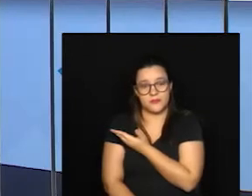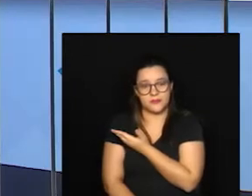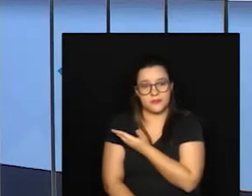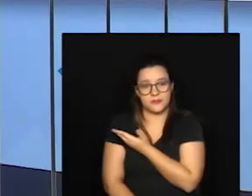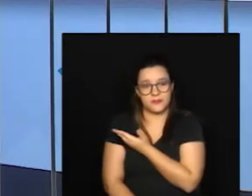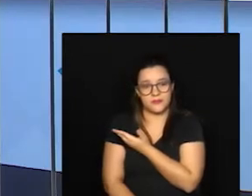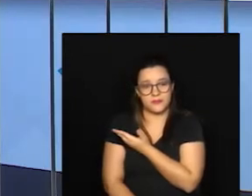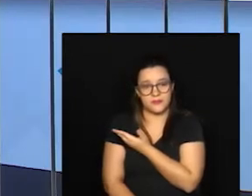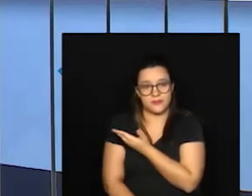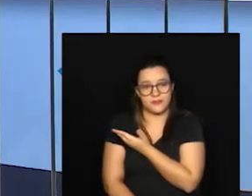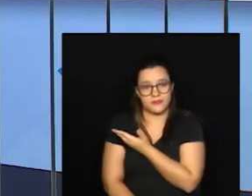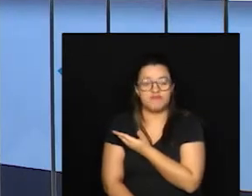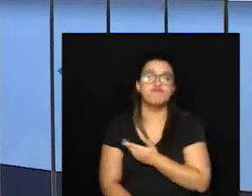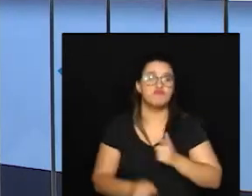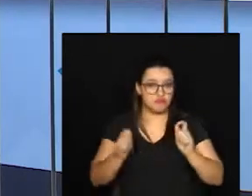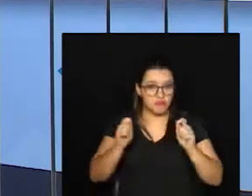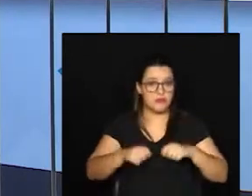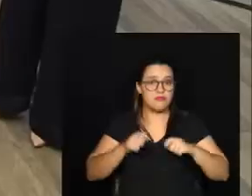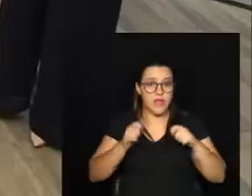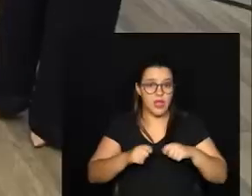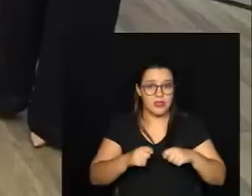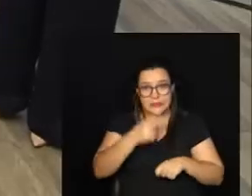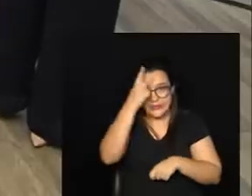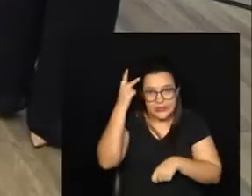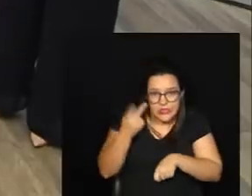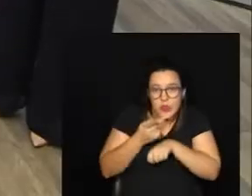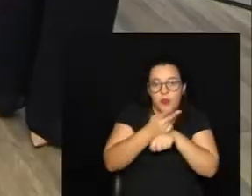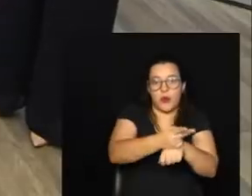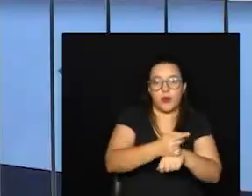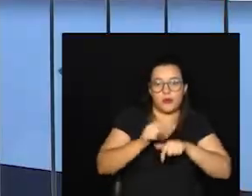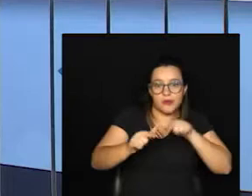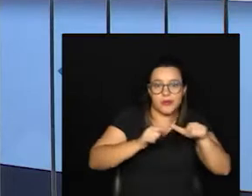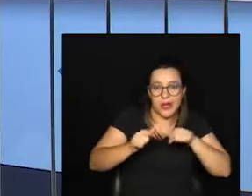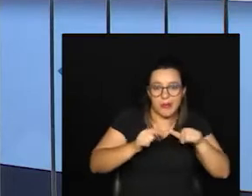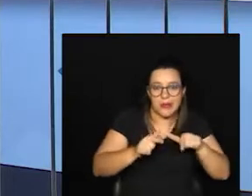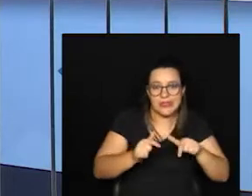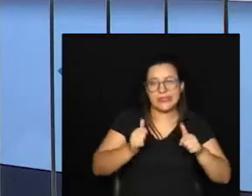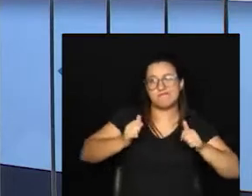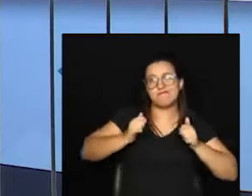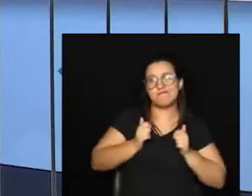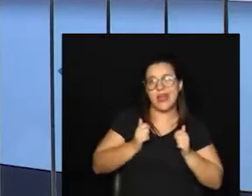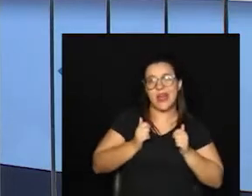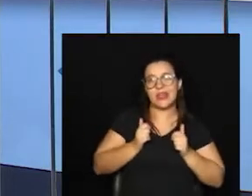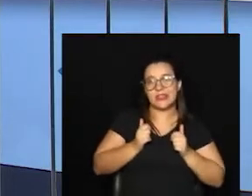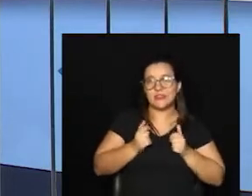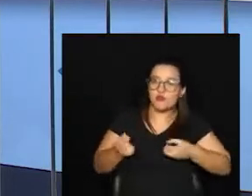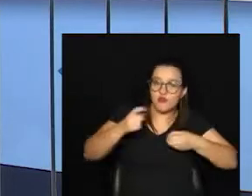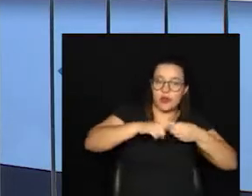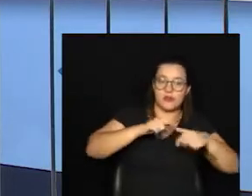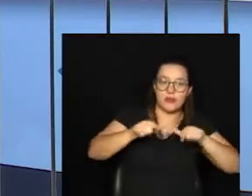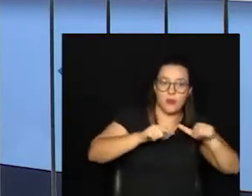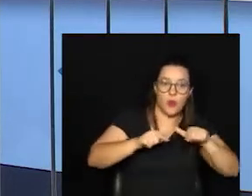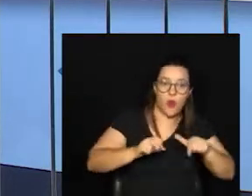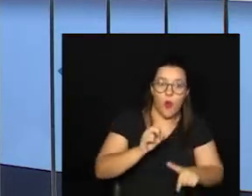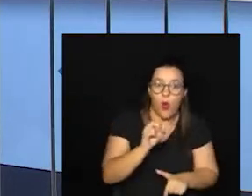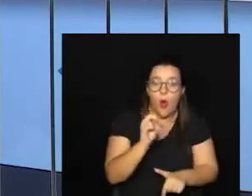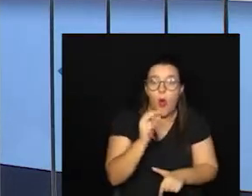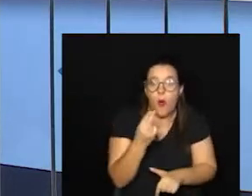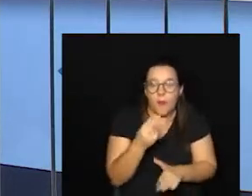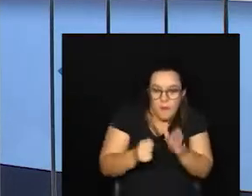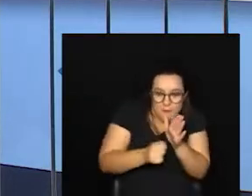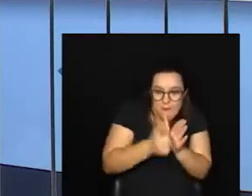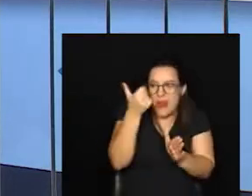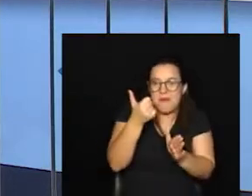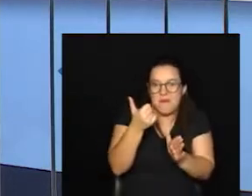acias@acias.com.br. Uma possibilidade aí para quem procura recolocação no mercado de trabalho ou até para quem está procurando o